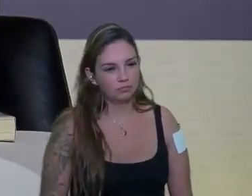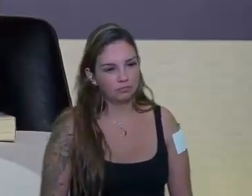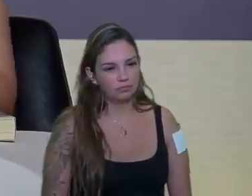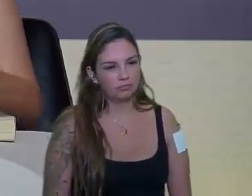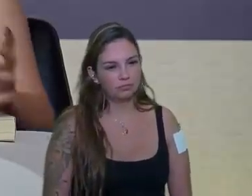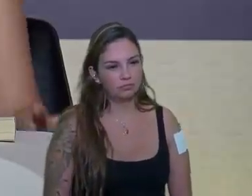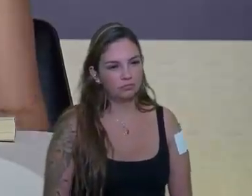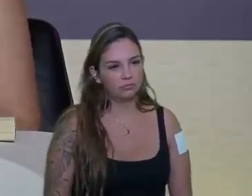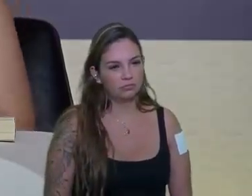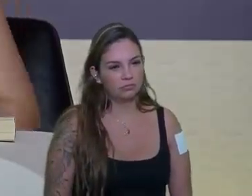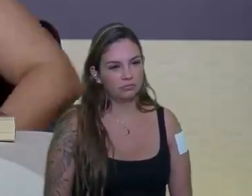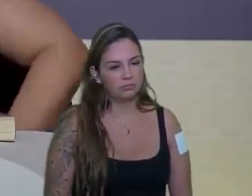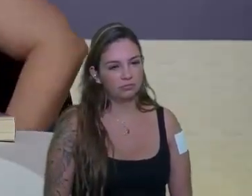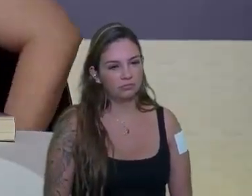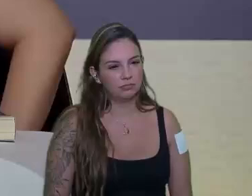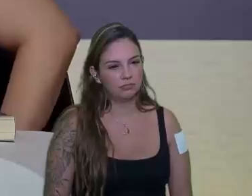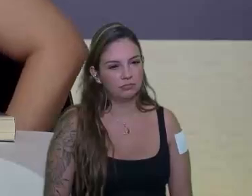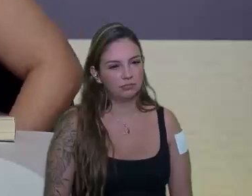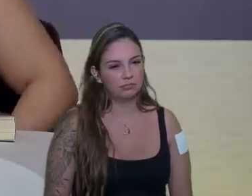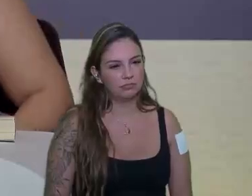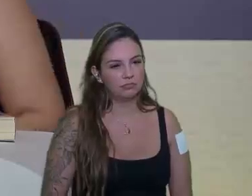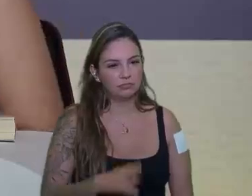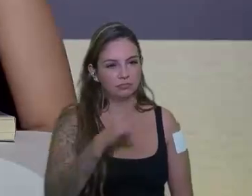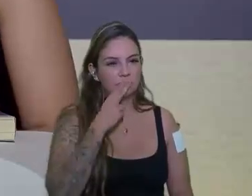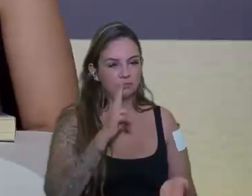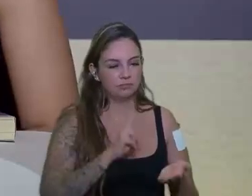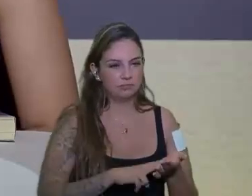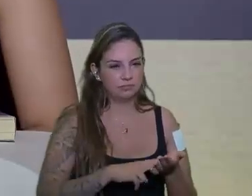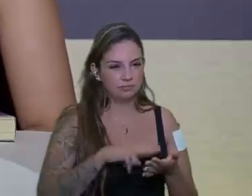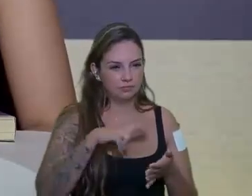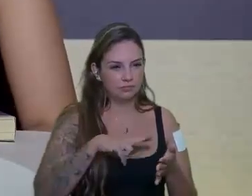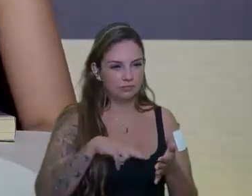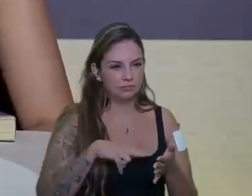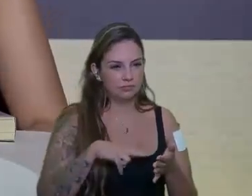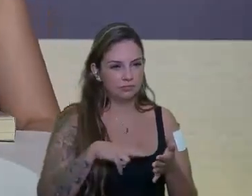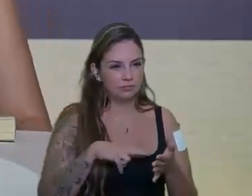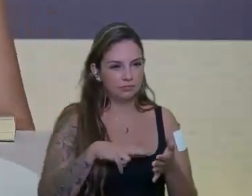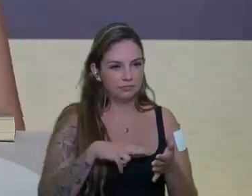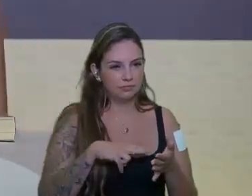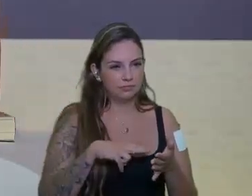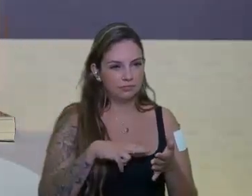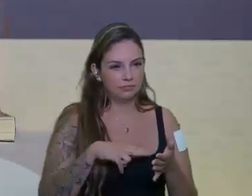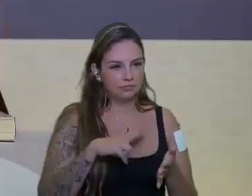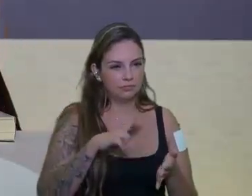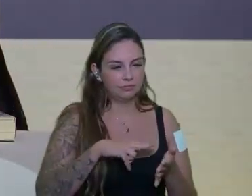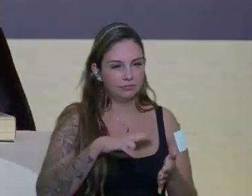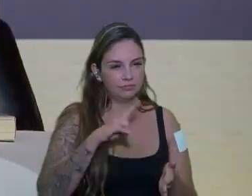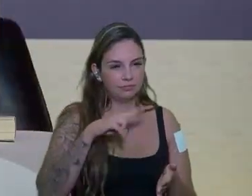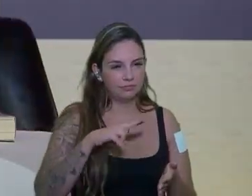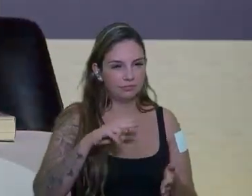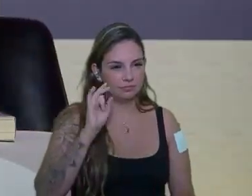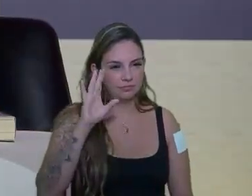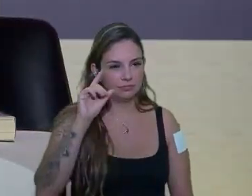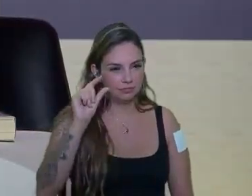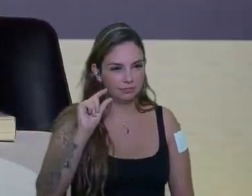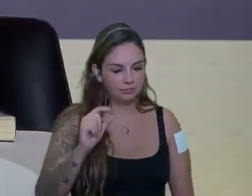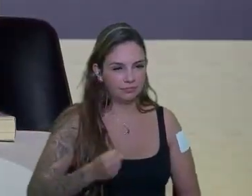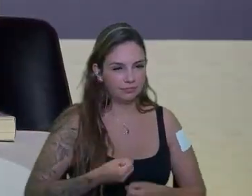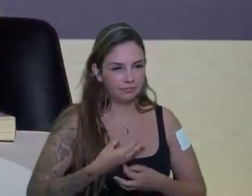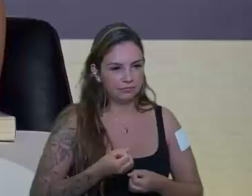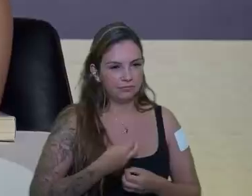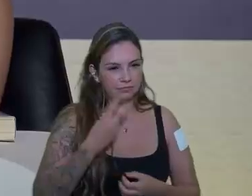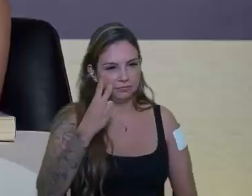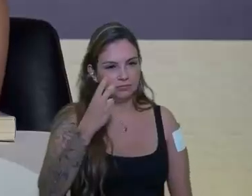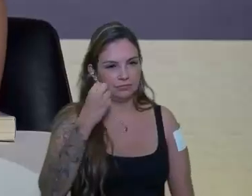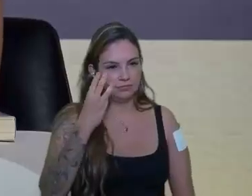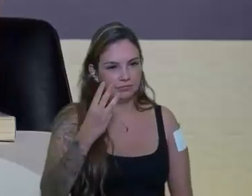se você... Eu, na minha carta ao leitor, eu indico ler... Como é o trecho? Ler cada trecho, cada poema